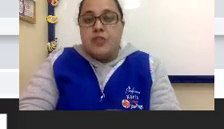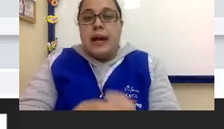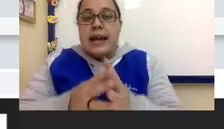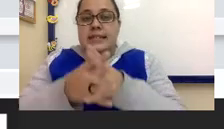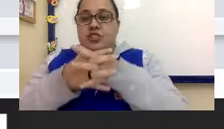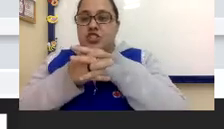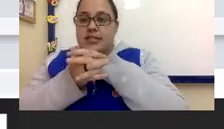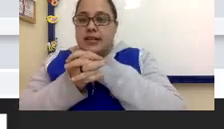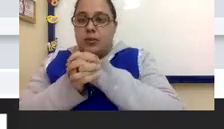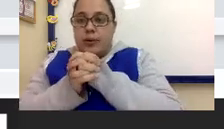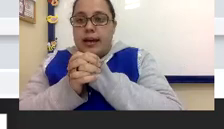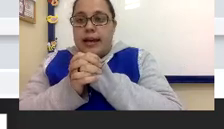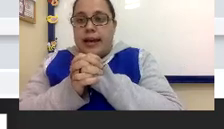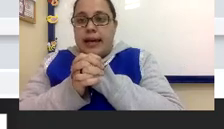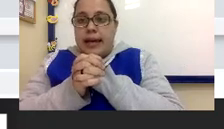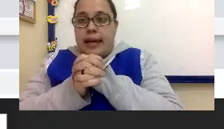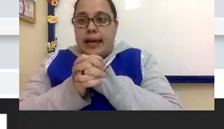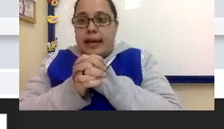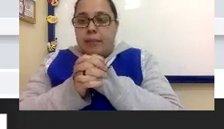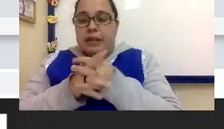Aí, pessoal, essa digestão